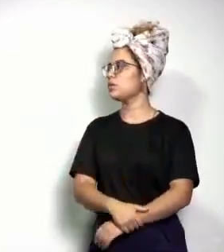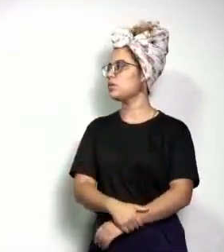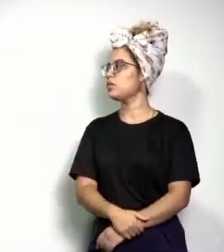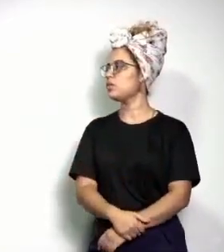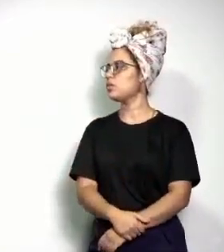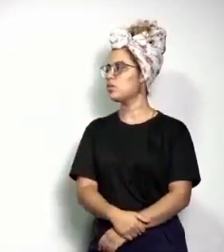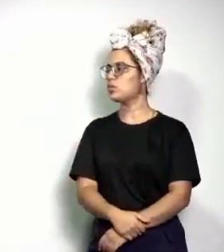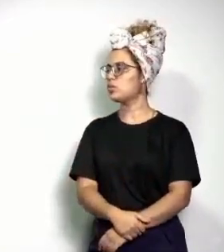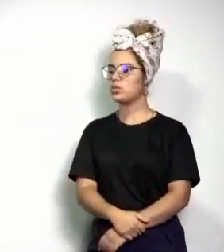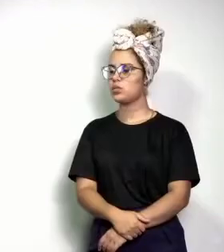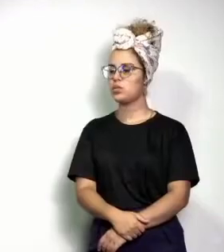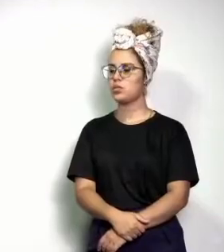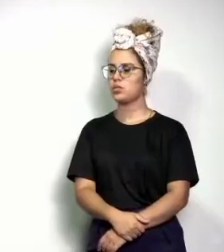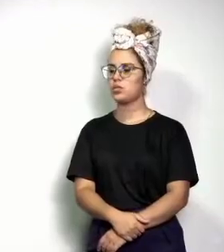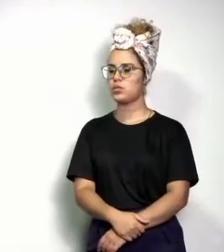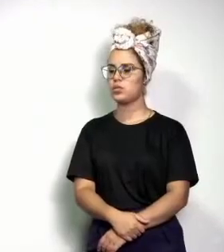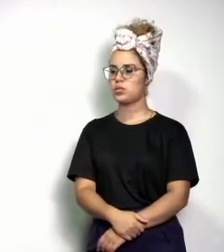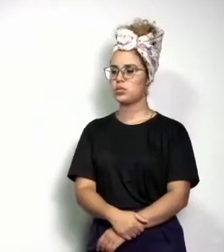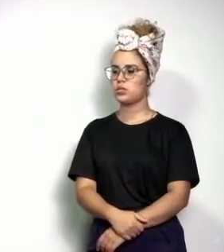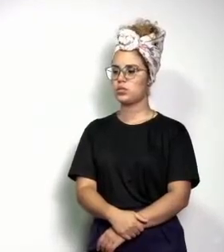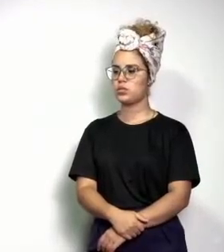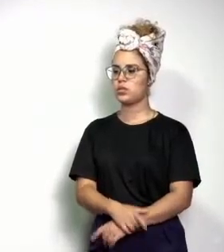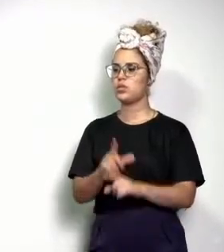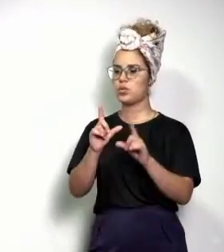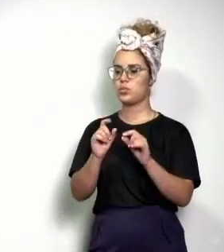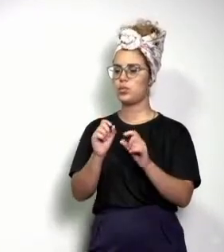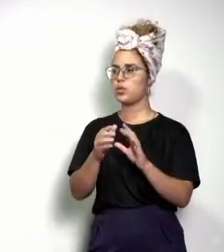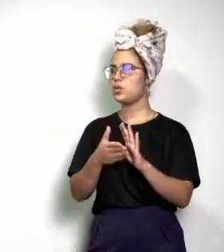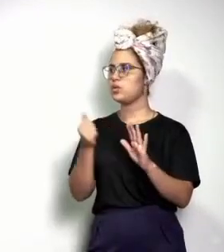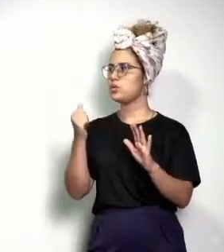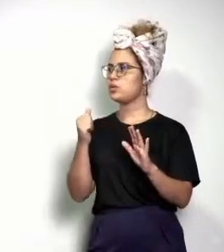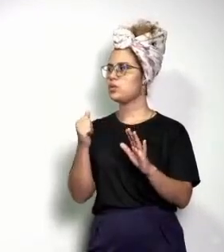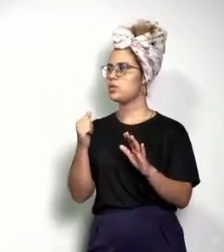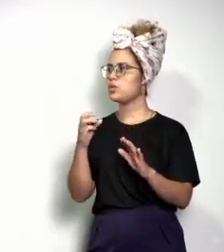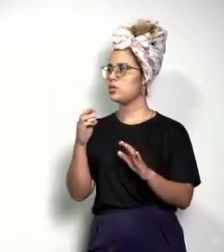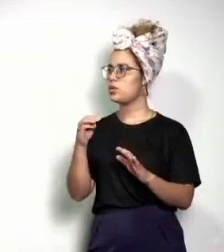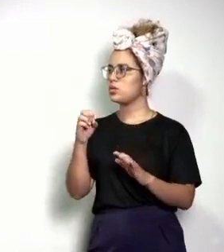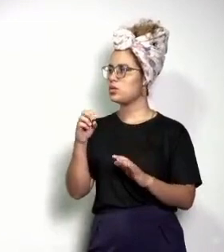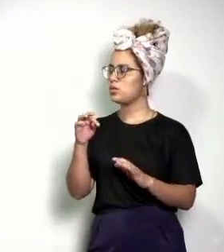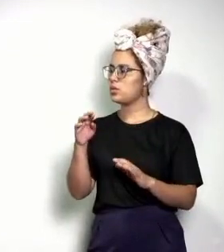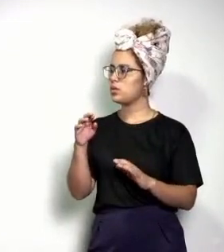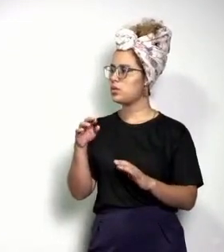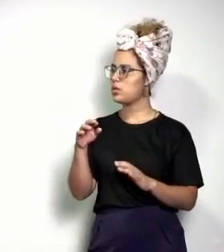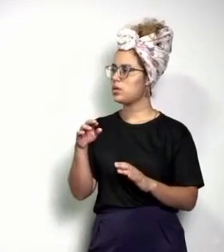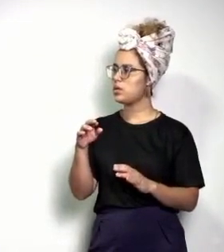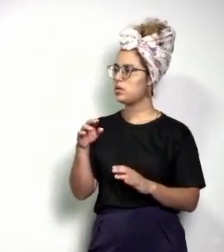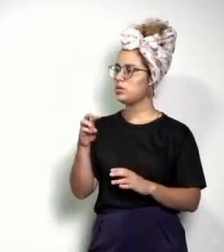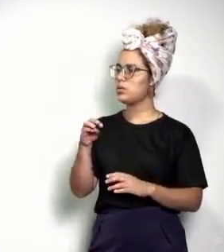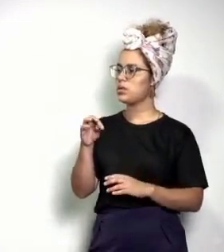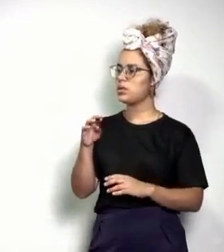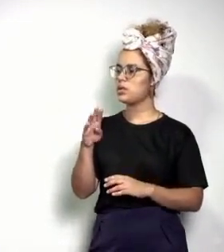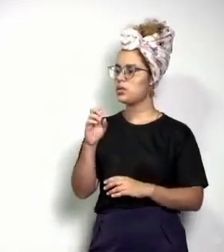Pode deixar lá também. Agora pode tirar o matchbox inteiro.